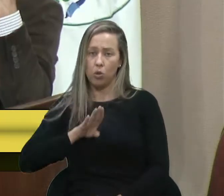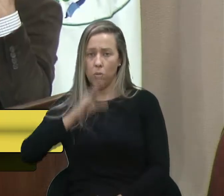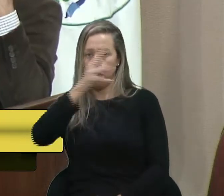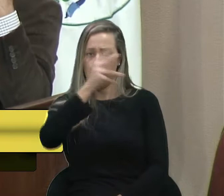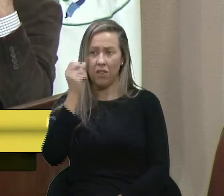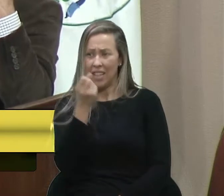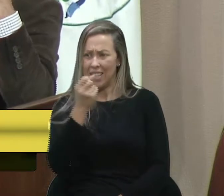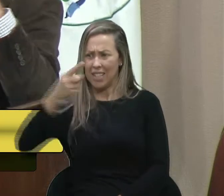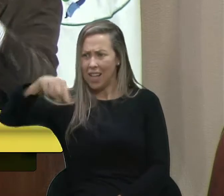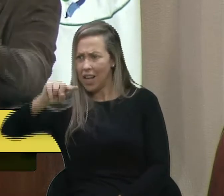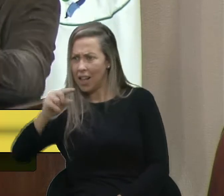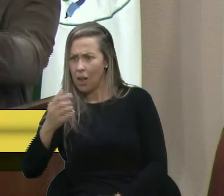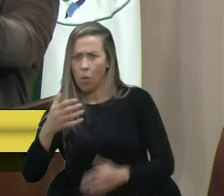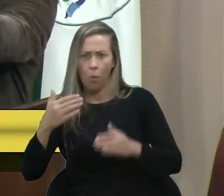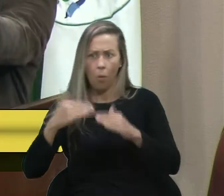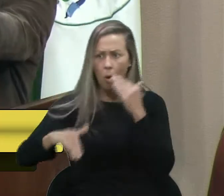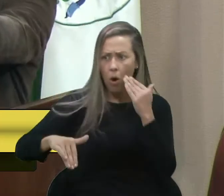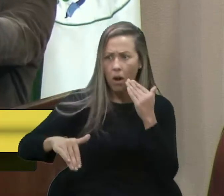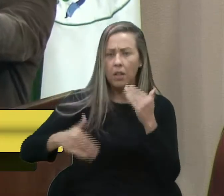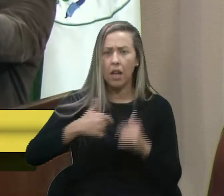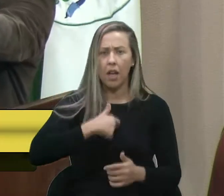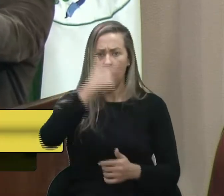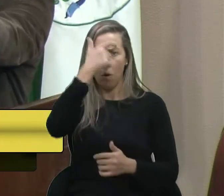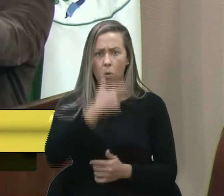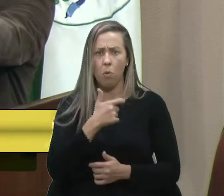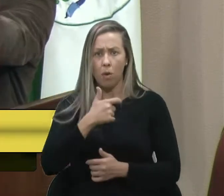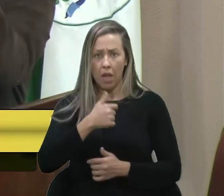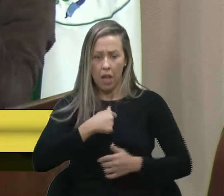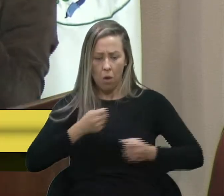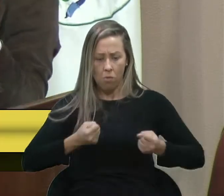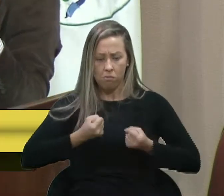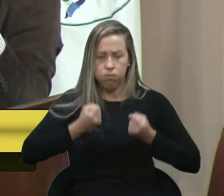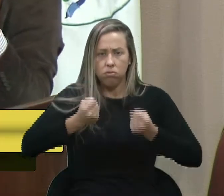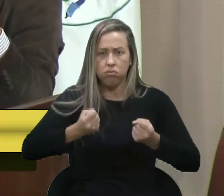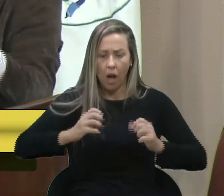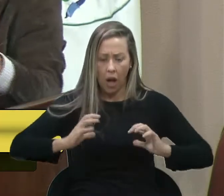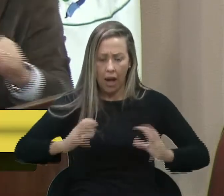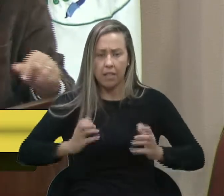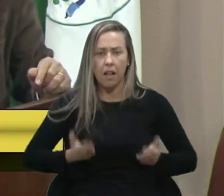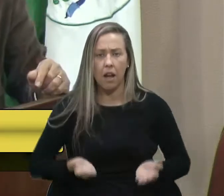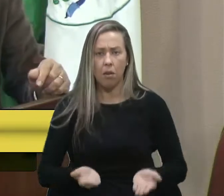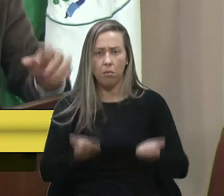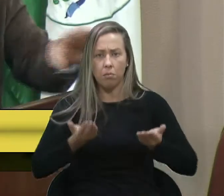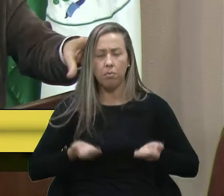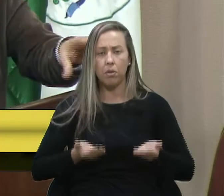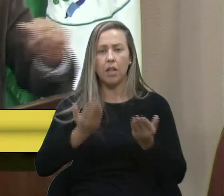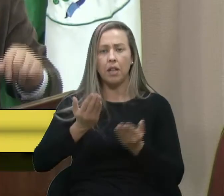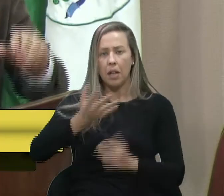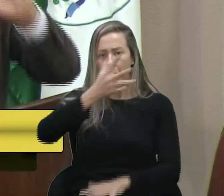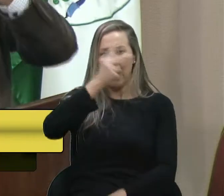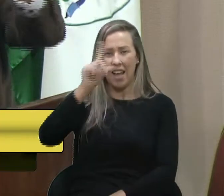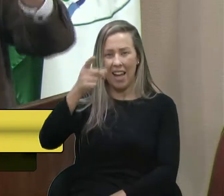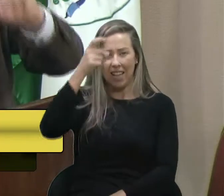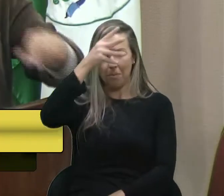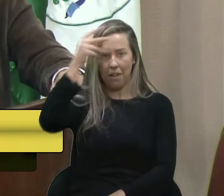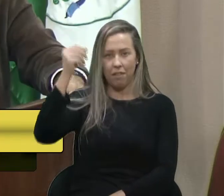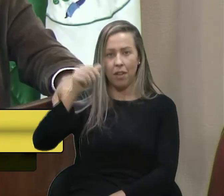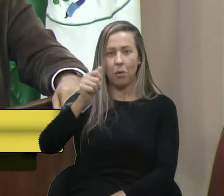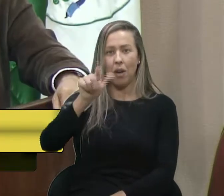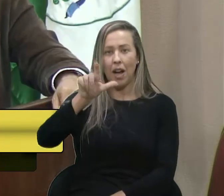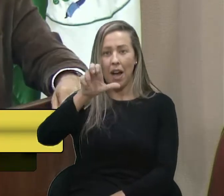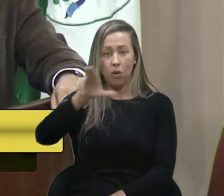me questione. Eu ia lá, fazia o patrulhamento, o cascalhamento e estava tranquilo. O prefeito Alceu dizia, não façam errado porque eu não vou